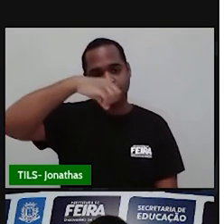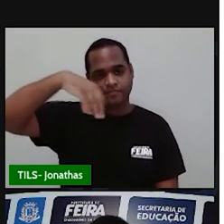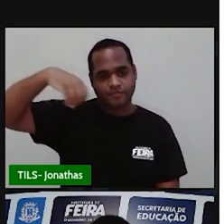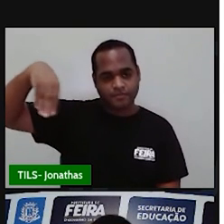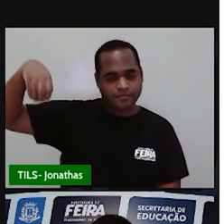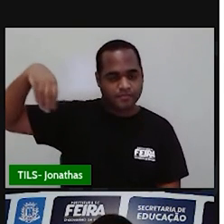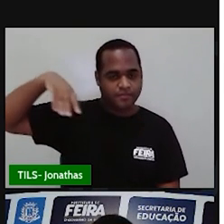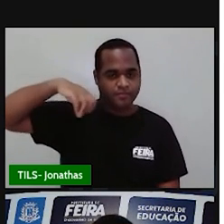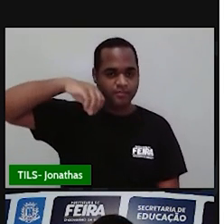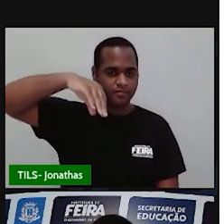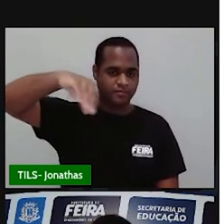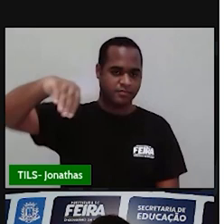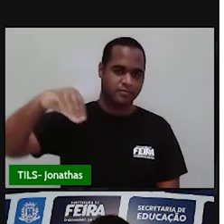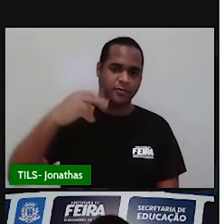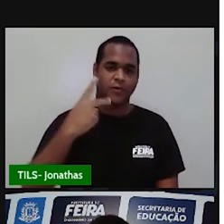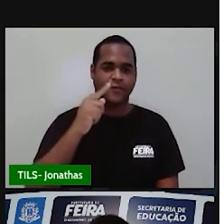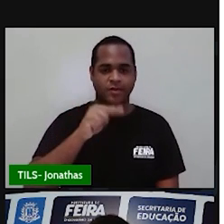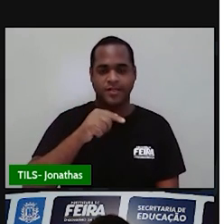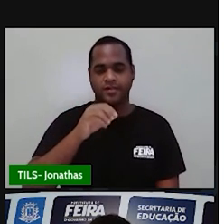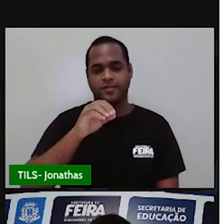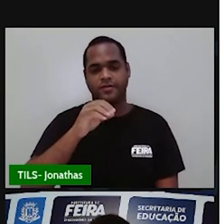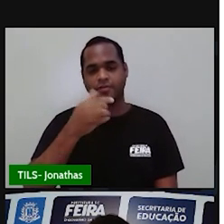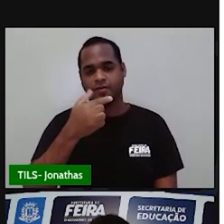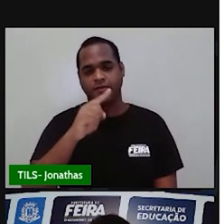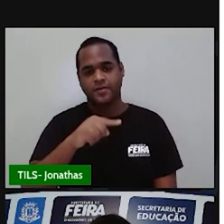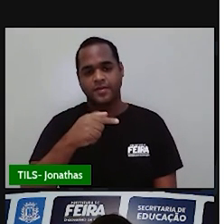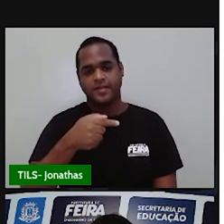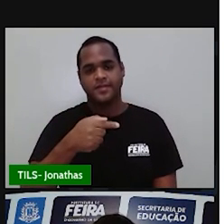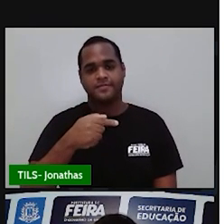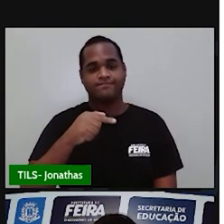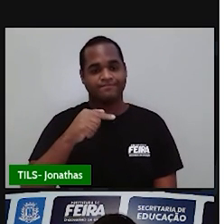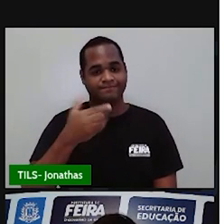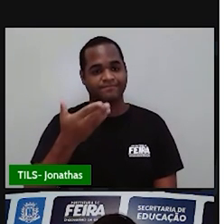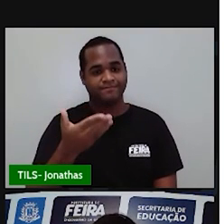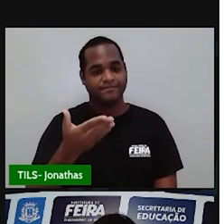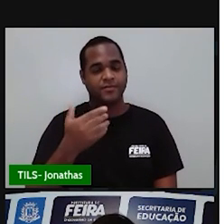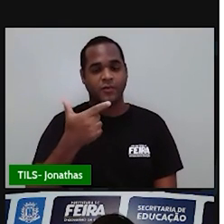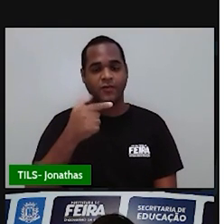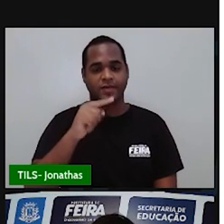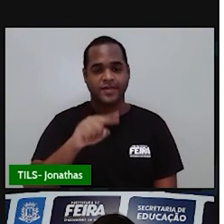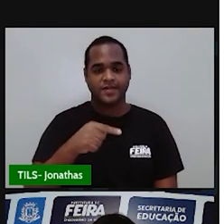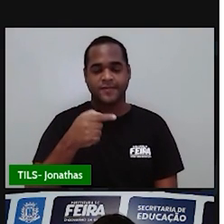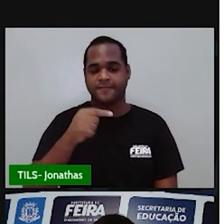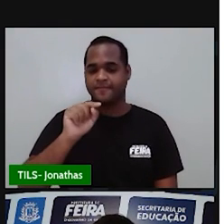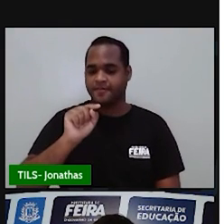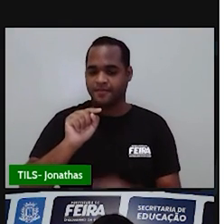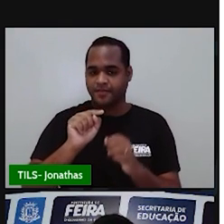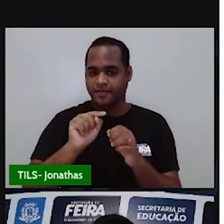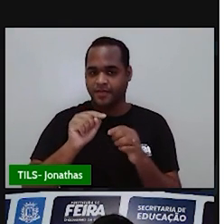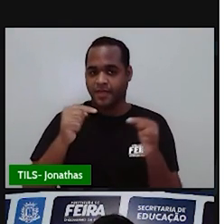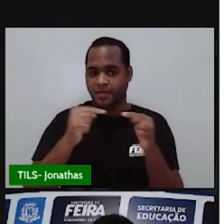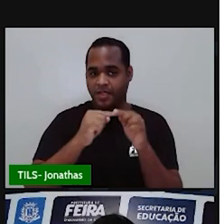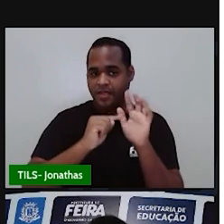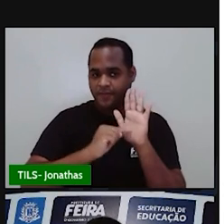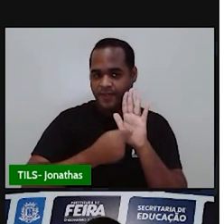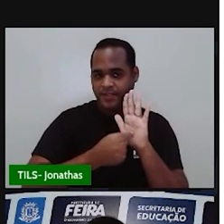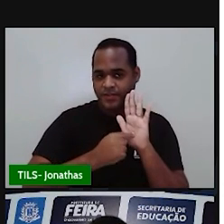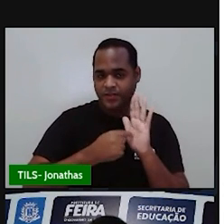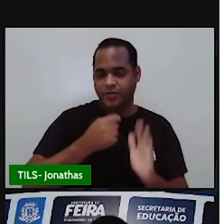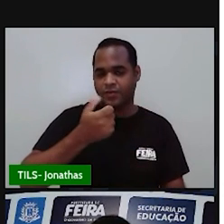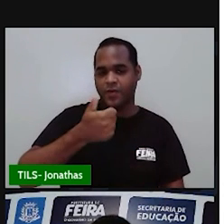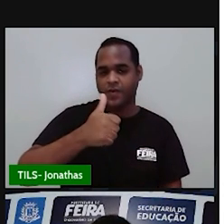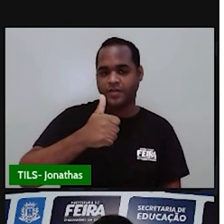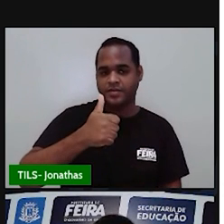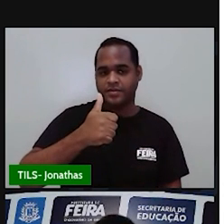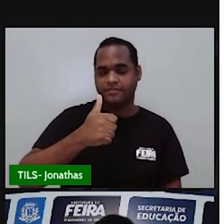lâmpadas consumindo 2,7 kWh. Então, 2,7 em 11 lâmpadas é o mesmo